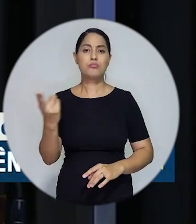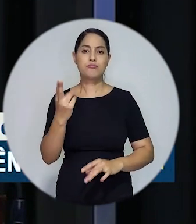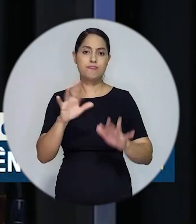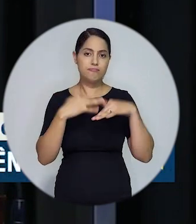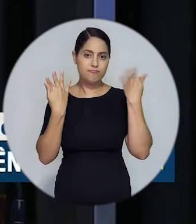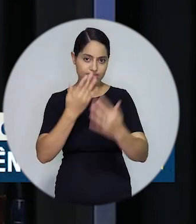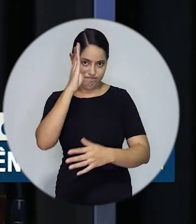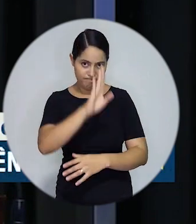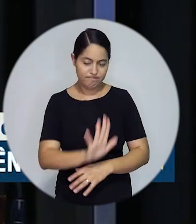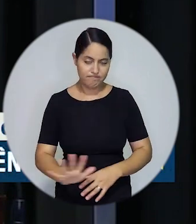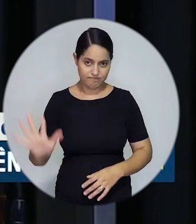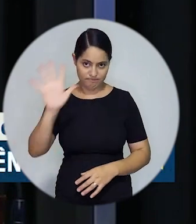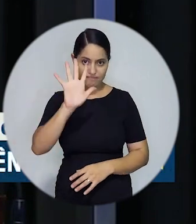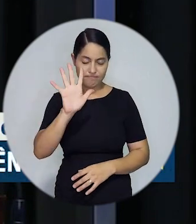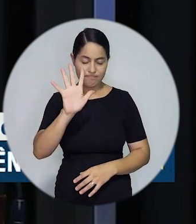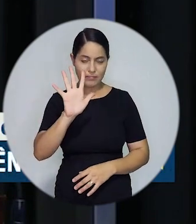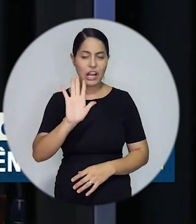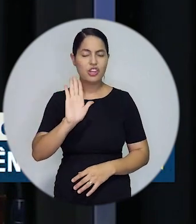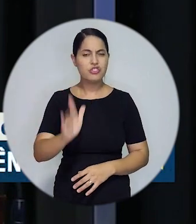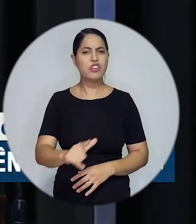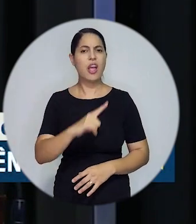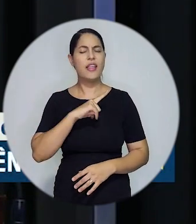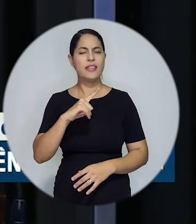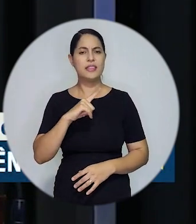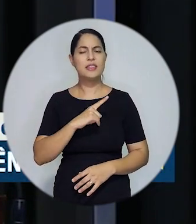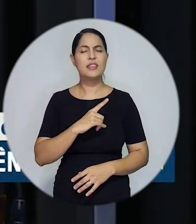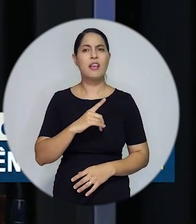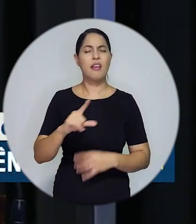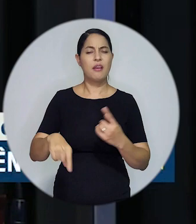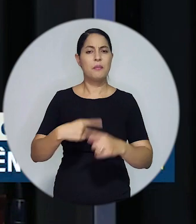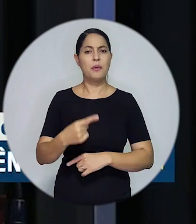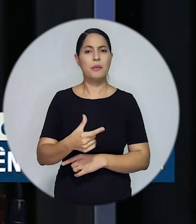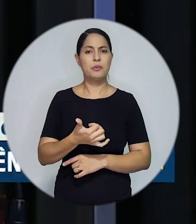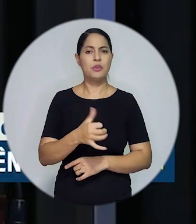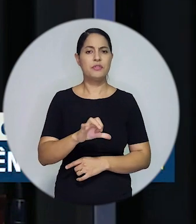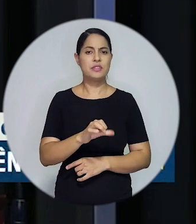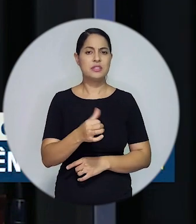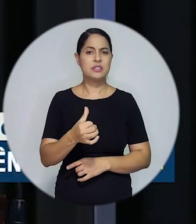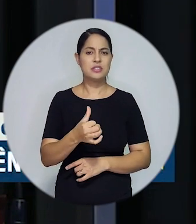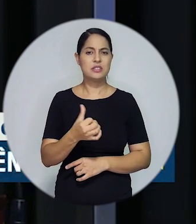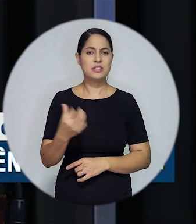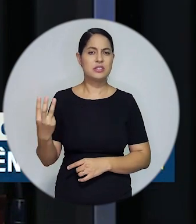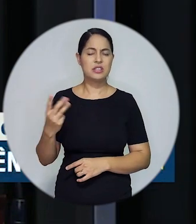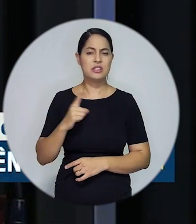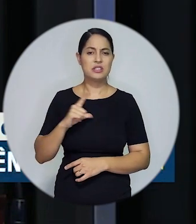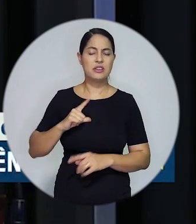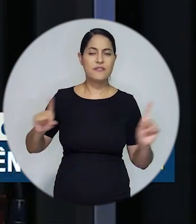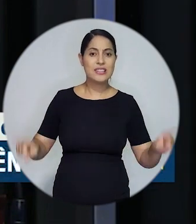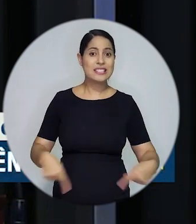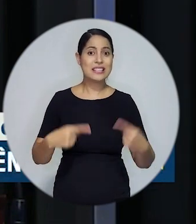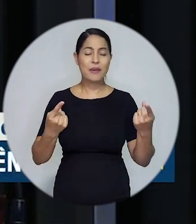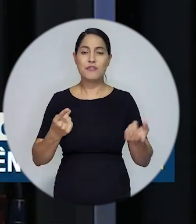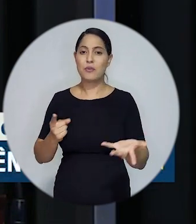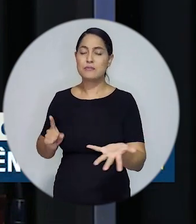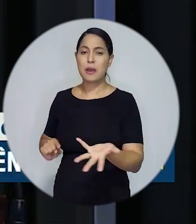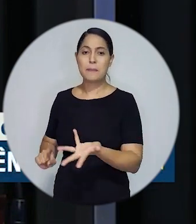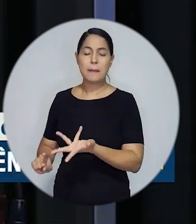brasileiras. A gente vive atualmente um pós-reforma, a EC 103 nos trouxe vários